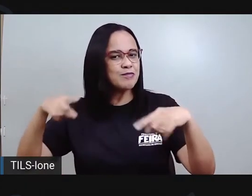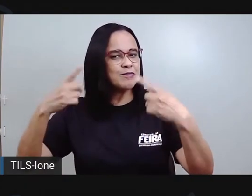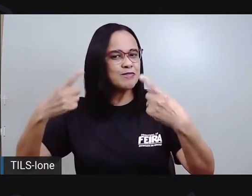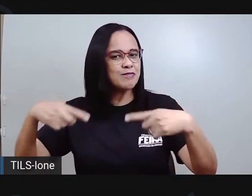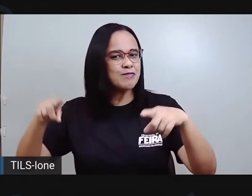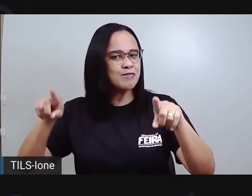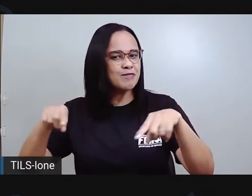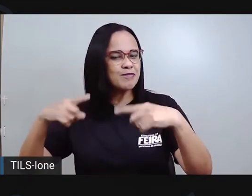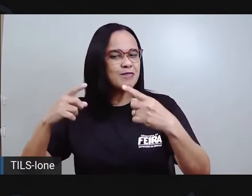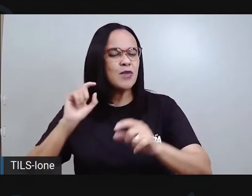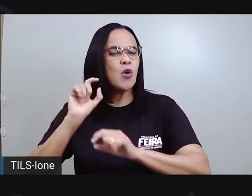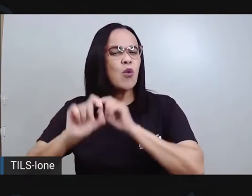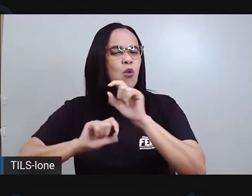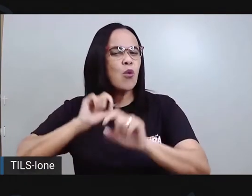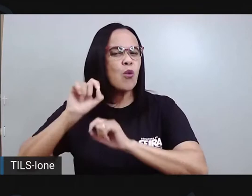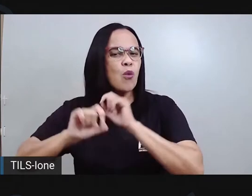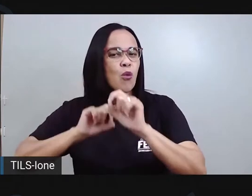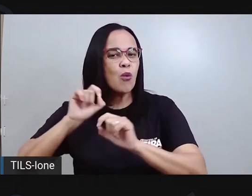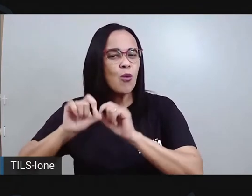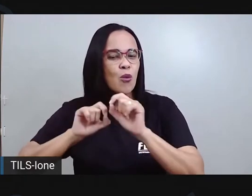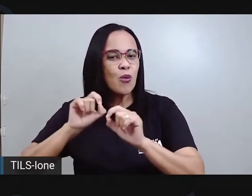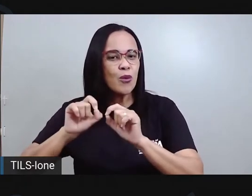Que som é esse?